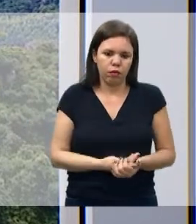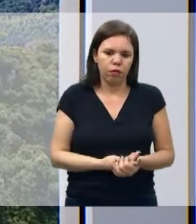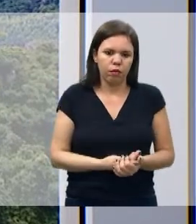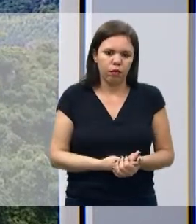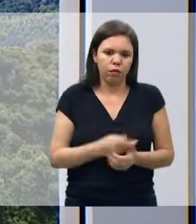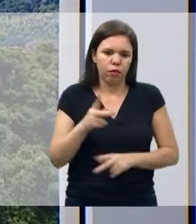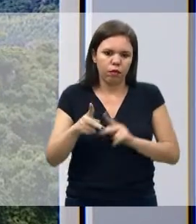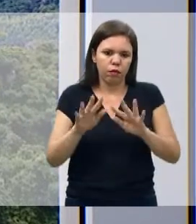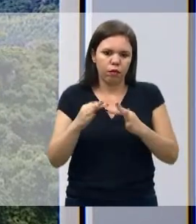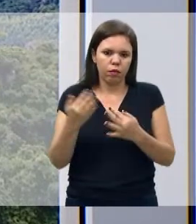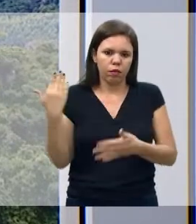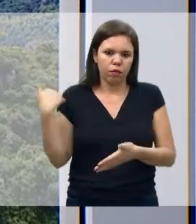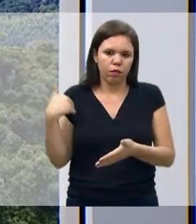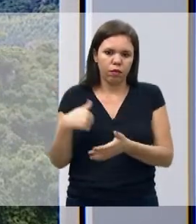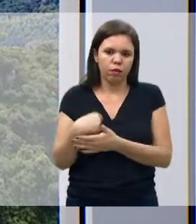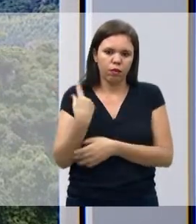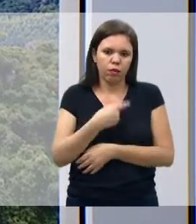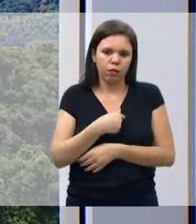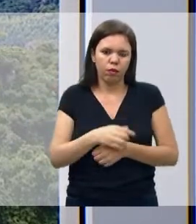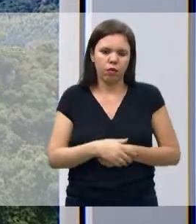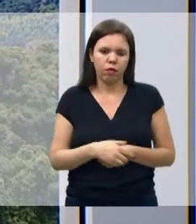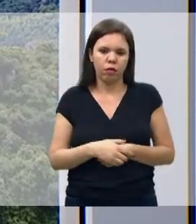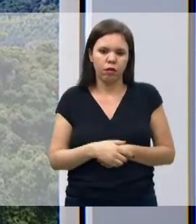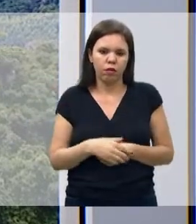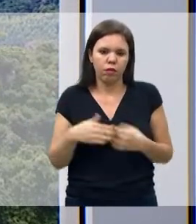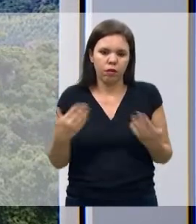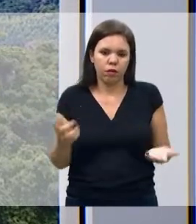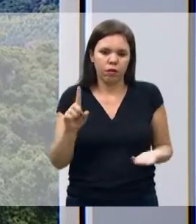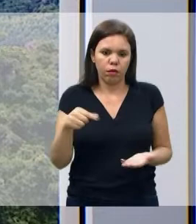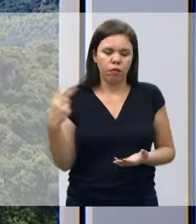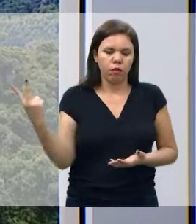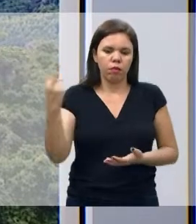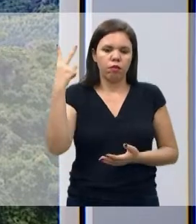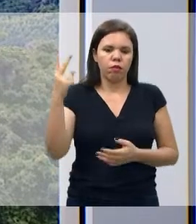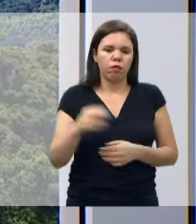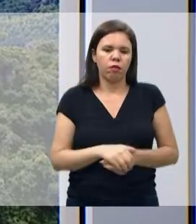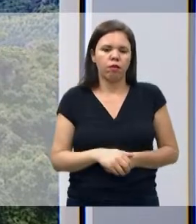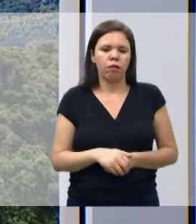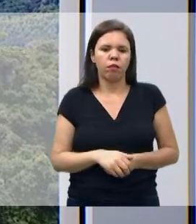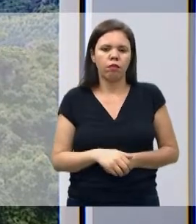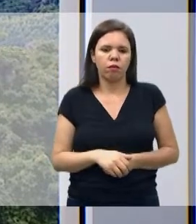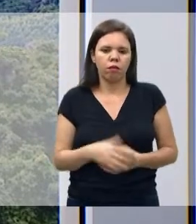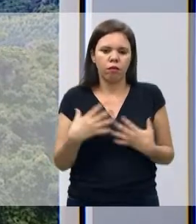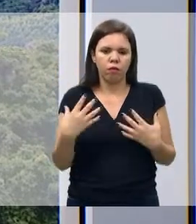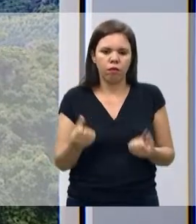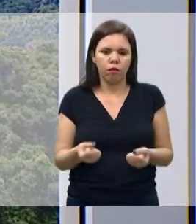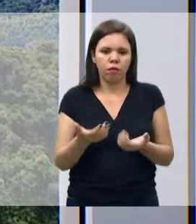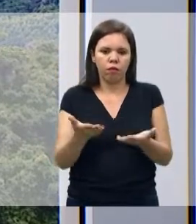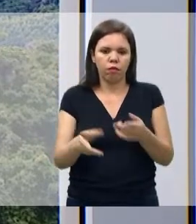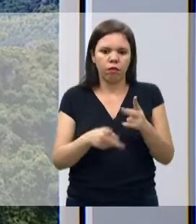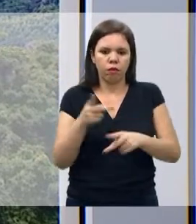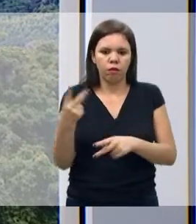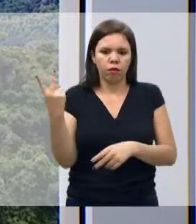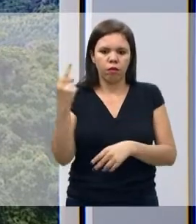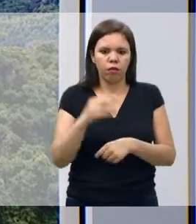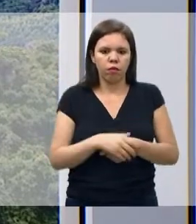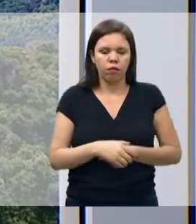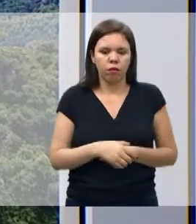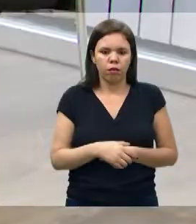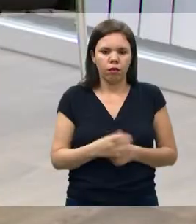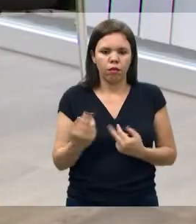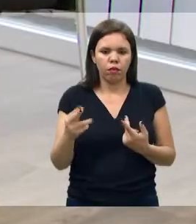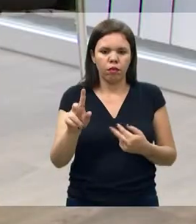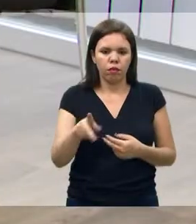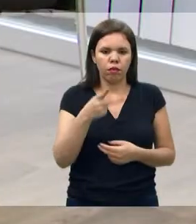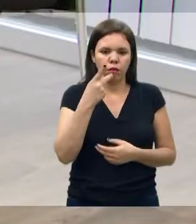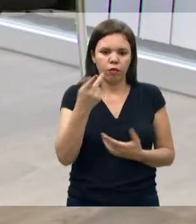nossos antepassados atrás de nós. Então, essa valorização, né, esse reconhecimento desse valor, como vocês